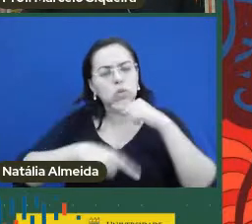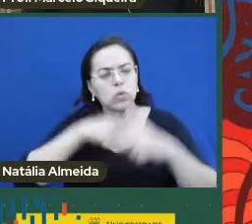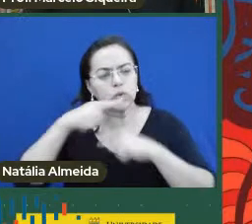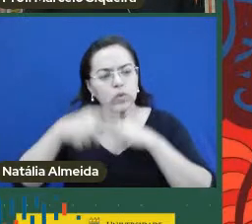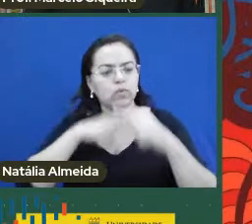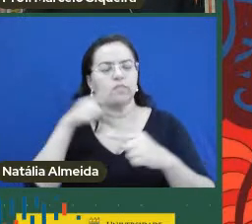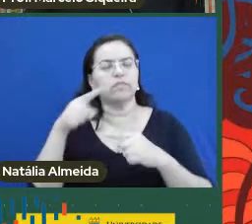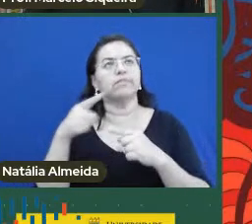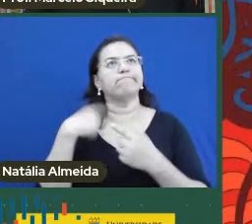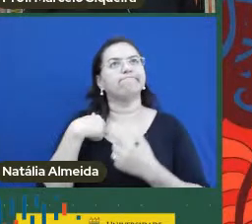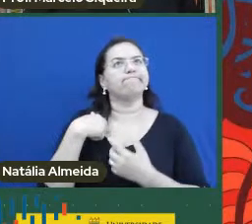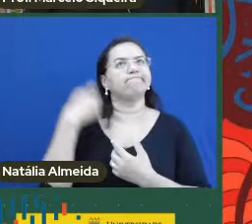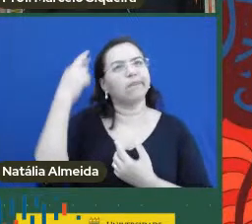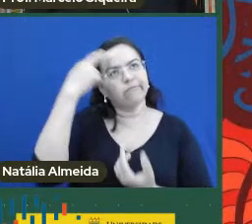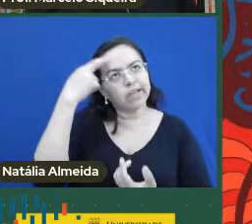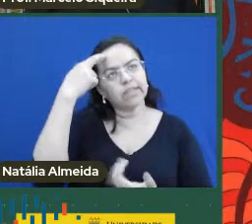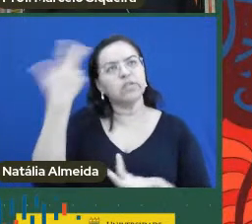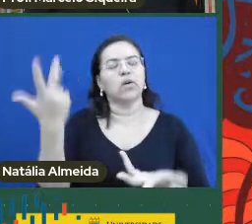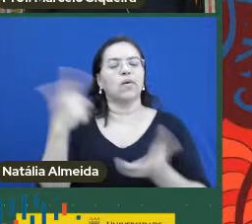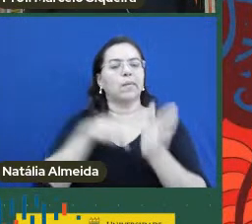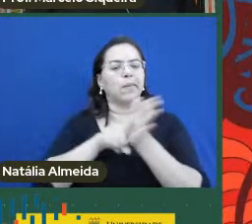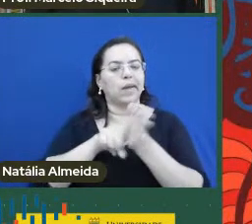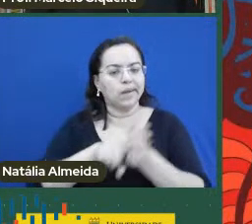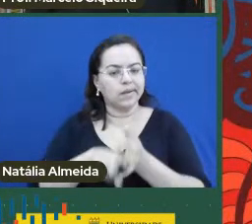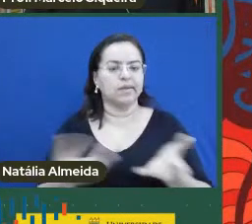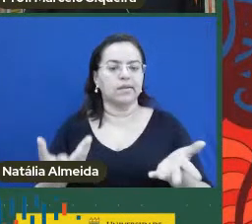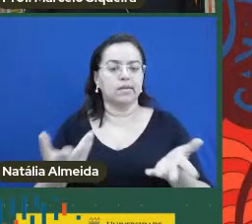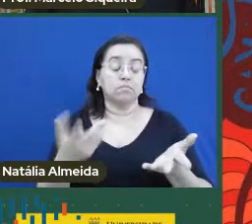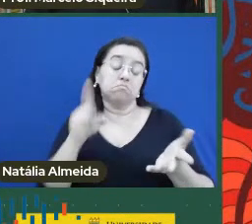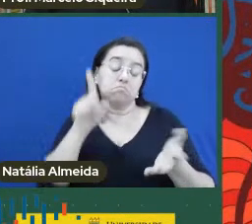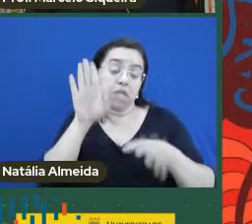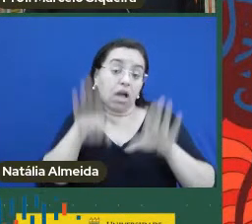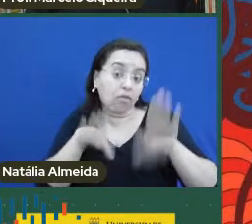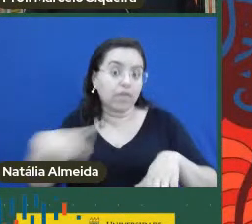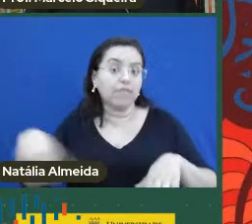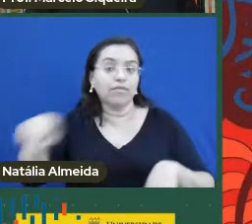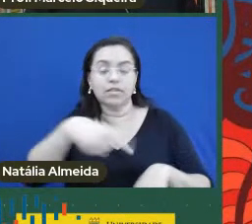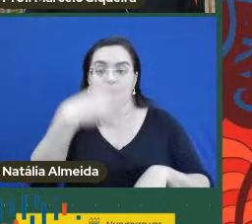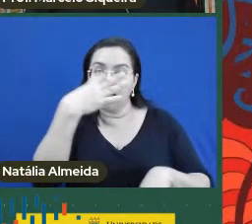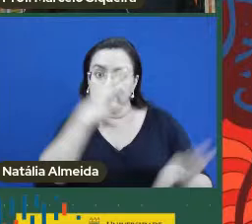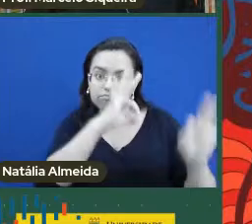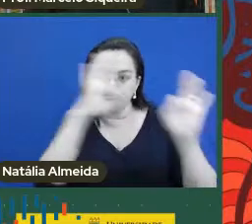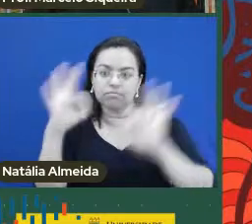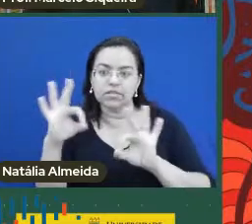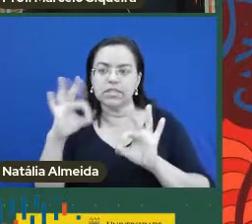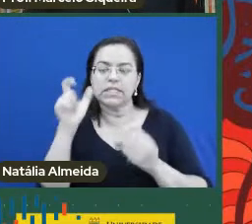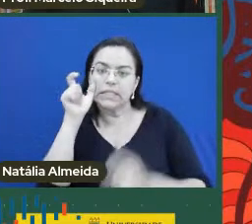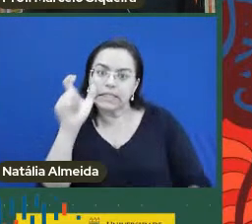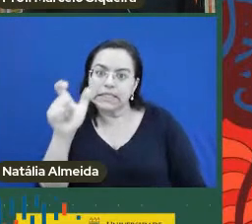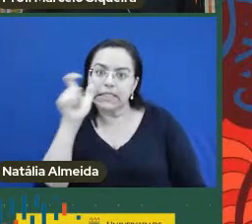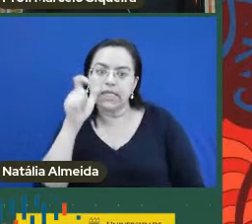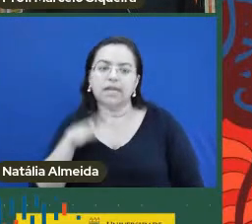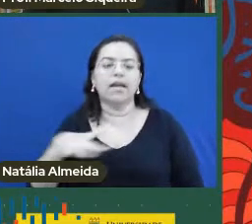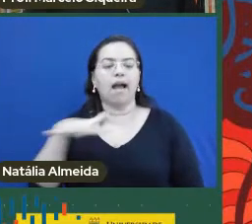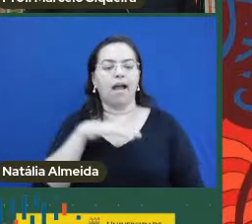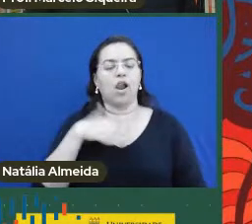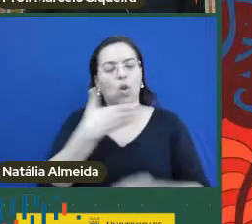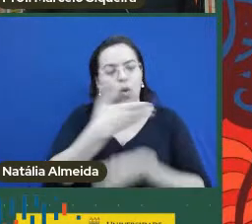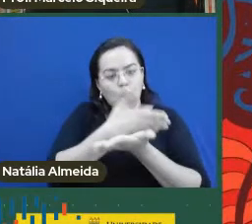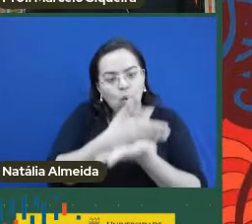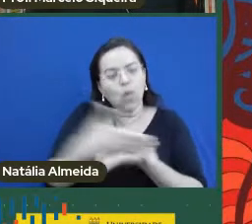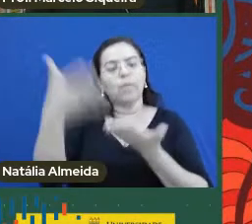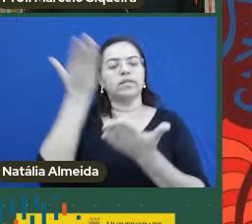sabe, né, despertar nas pessoas que estão nos ouvindo interesse maior pela área para começar a